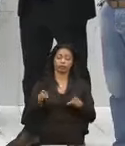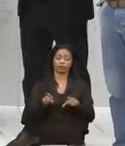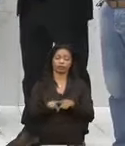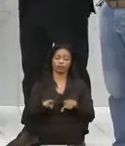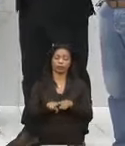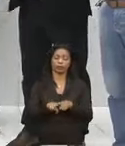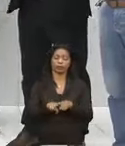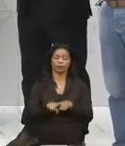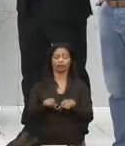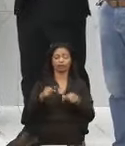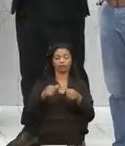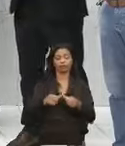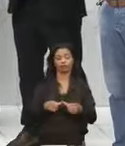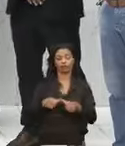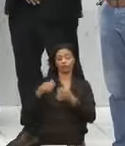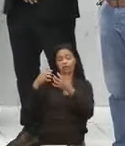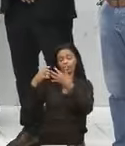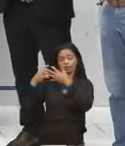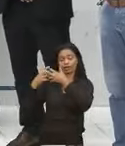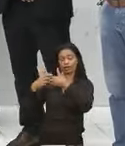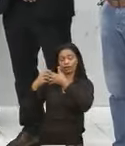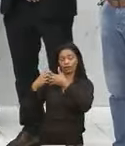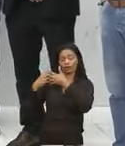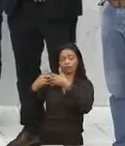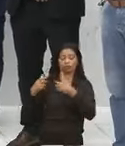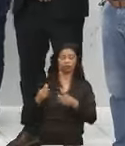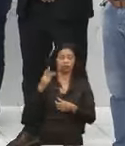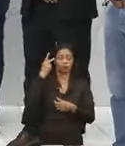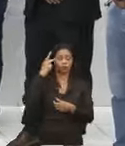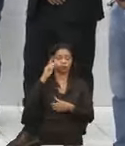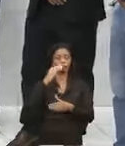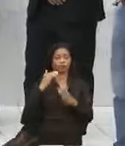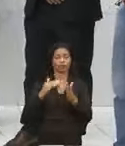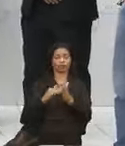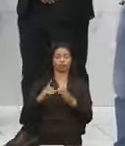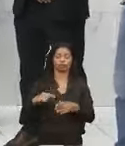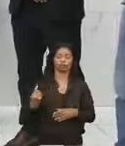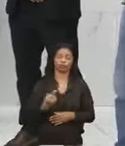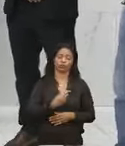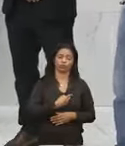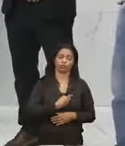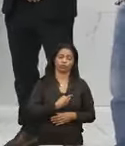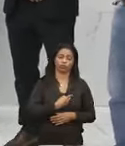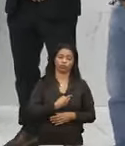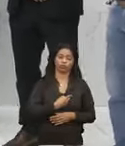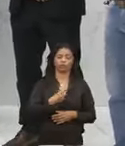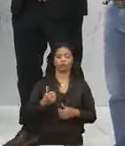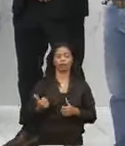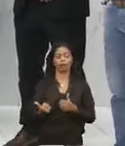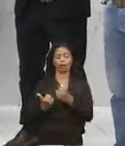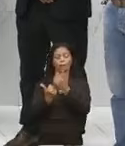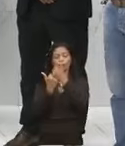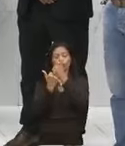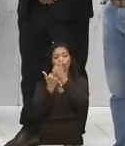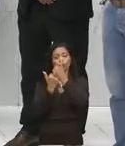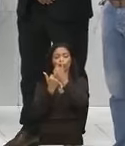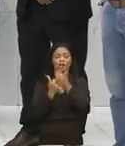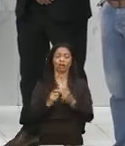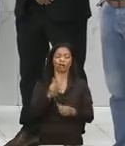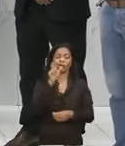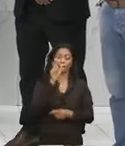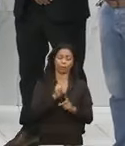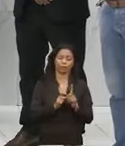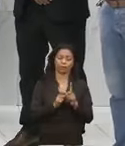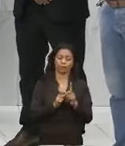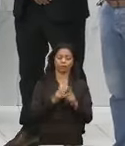aí a reflexão para todos nós. Vamos sempre se colocar no lugar do outro. Quando chegar um pedido de ajuda no WhatsApp,